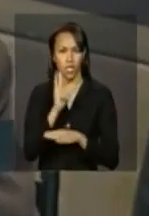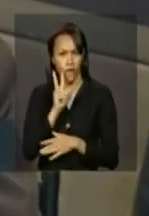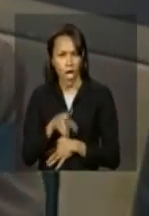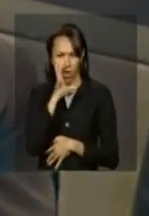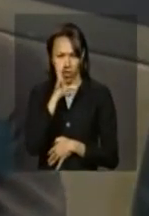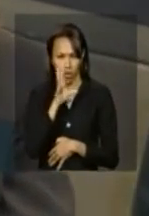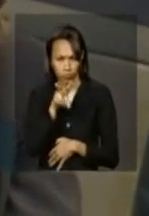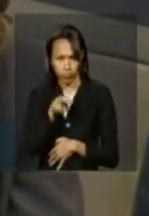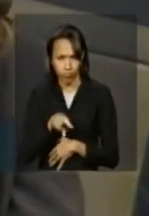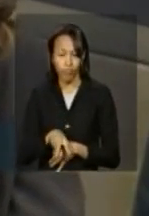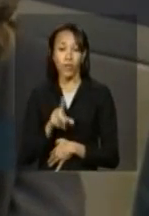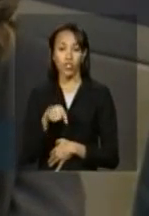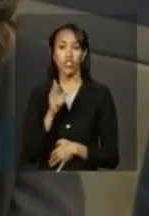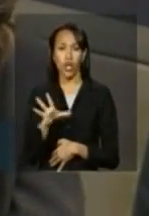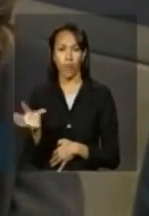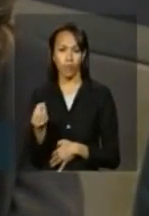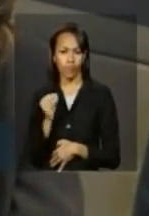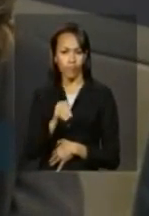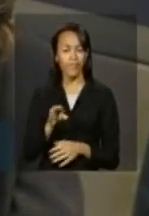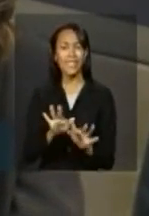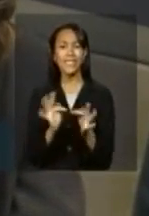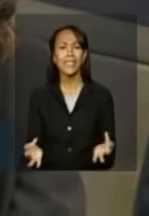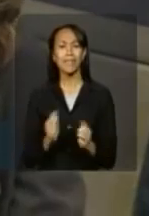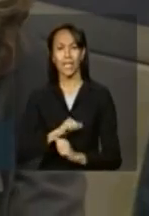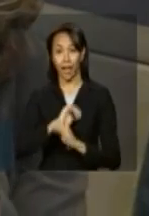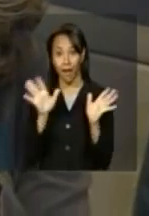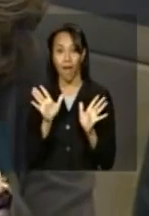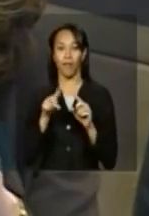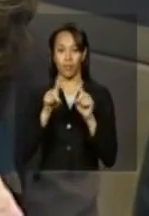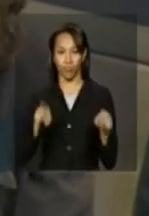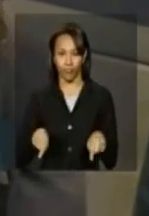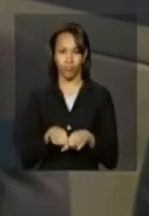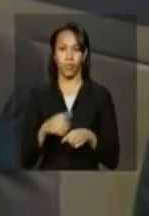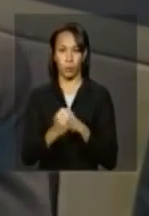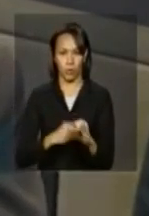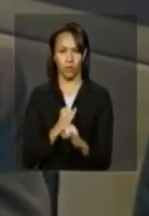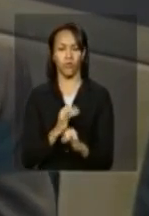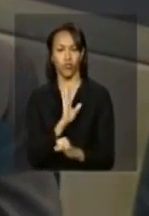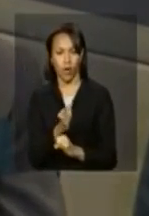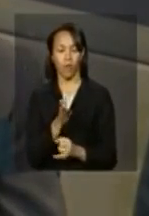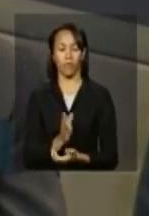estejam disponibilizadas de maneira simples e objetiva. Dá para mostrar, João?